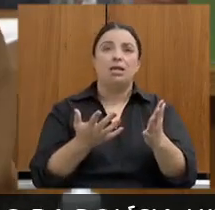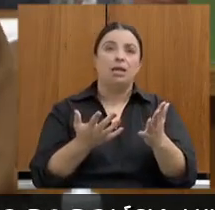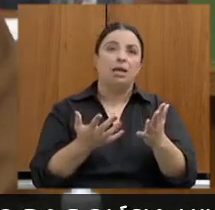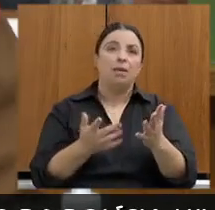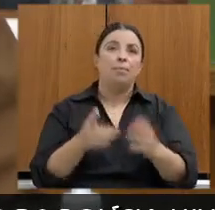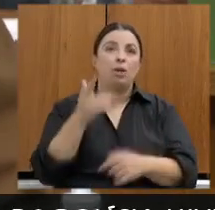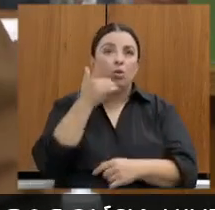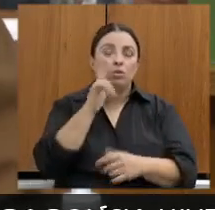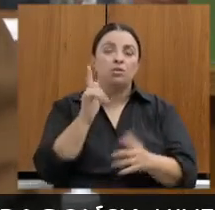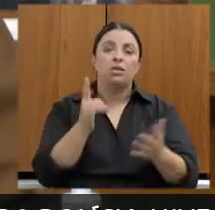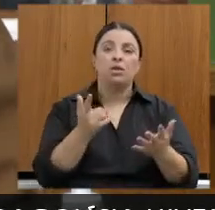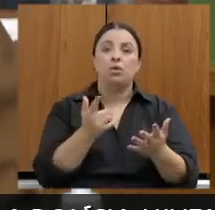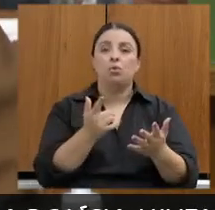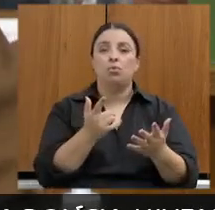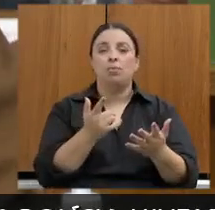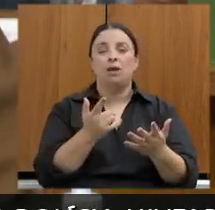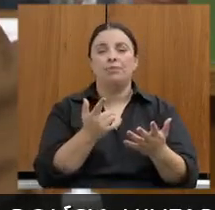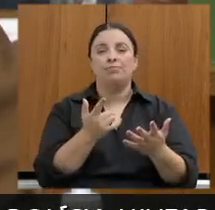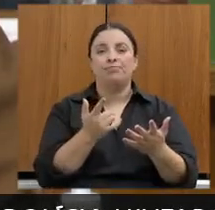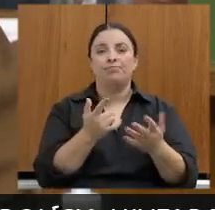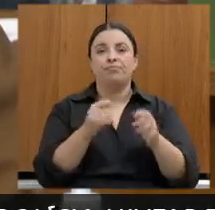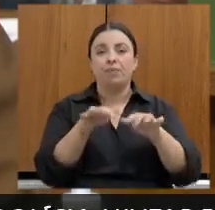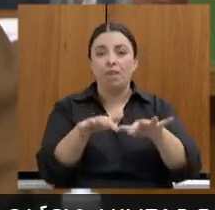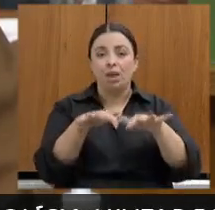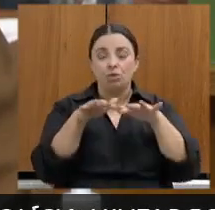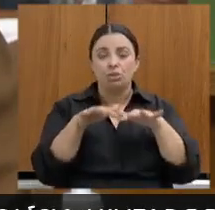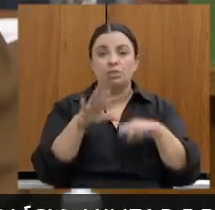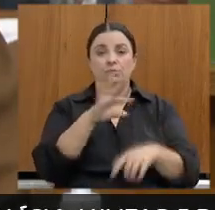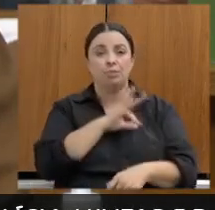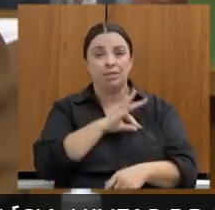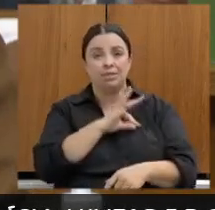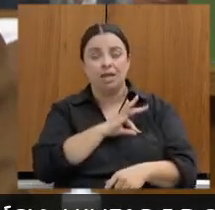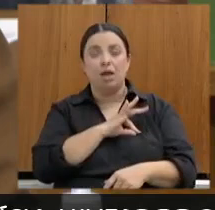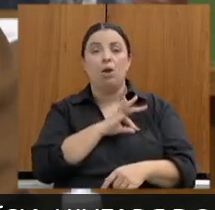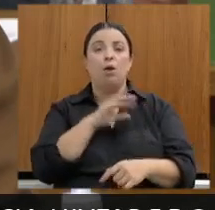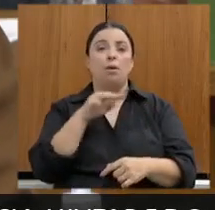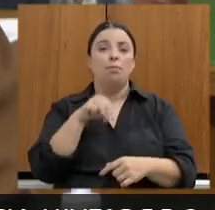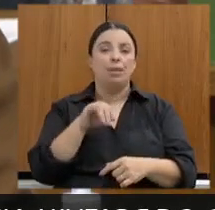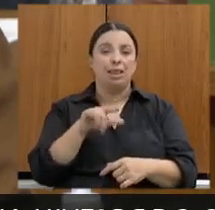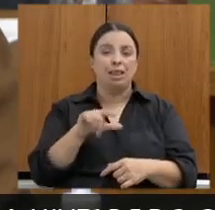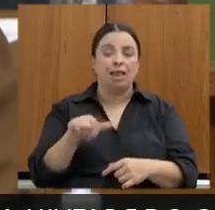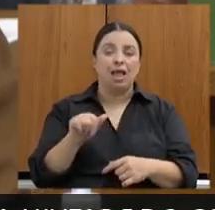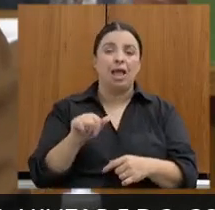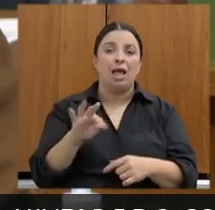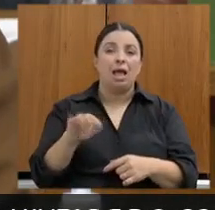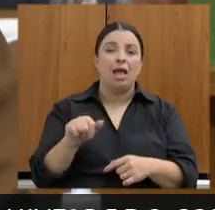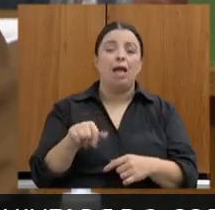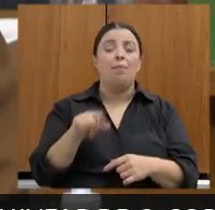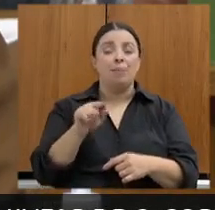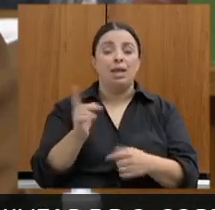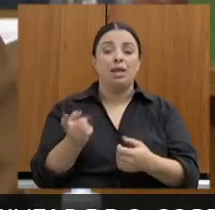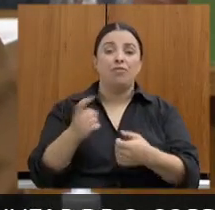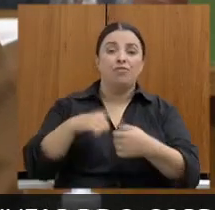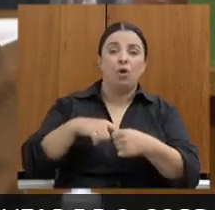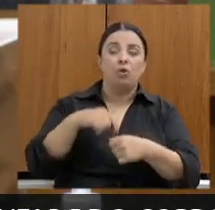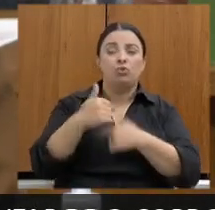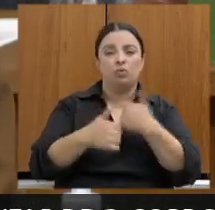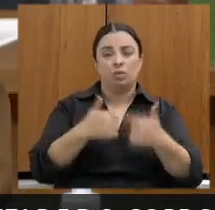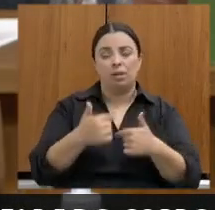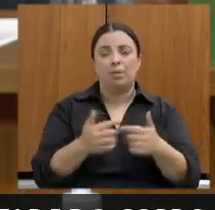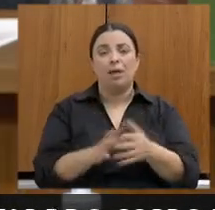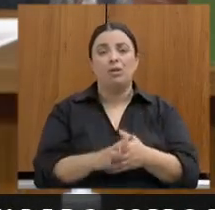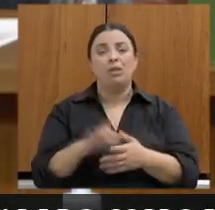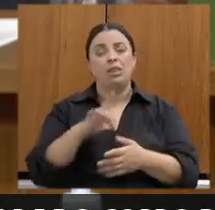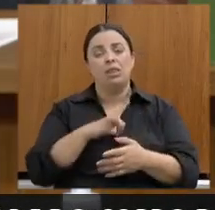uma audiência para o policial militar ali de primeira mão para que ele retorne é para o policiamento temos